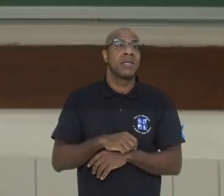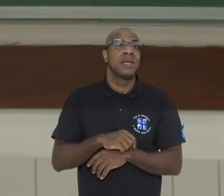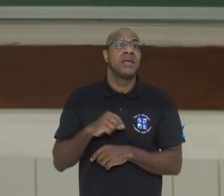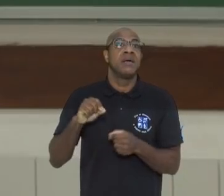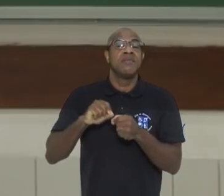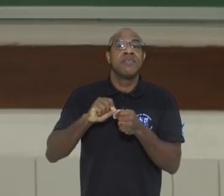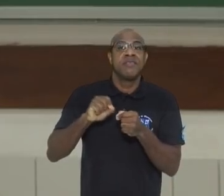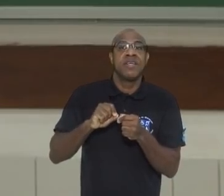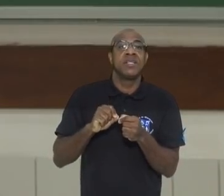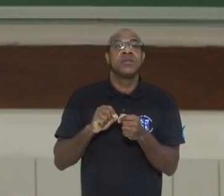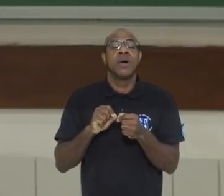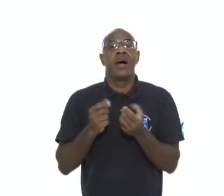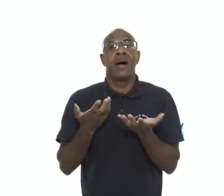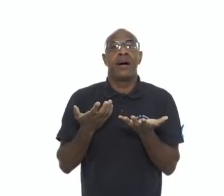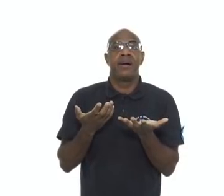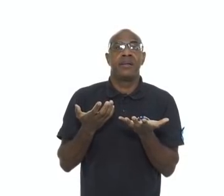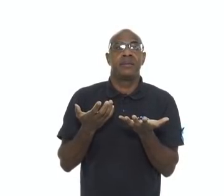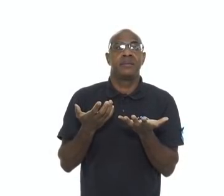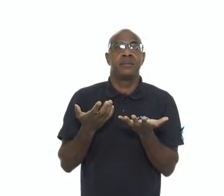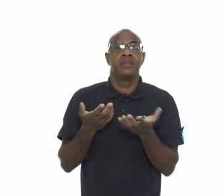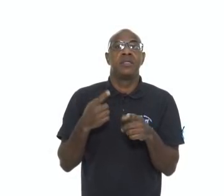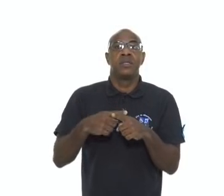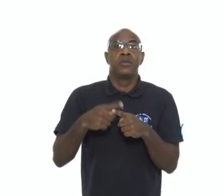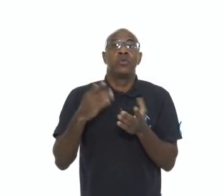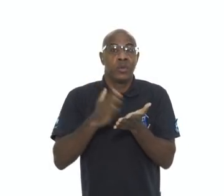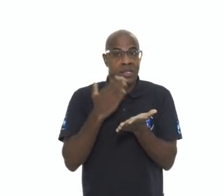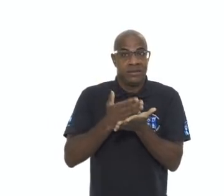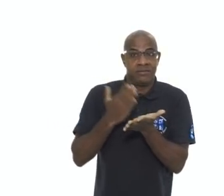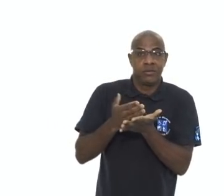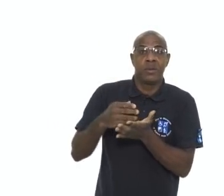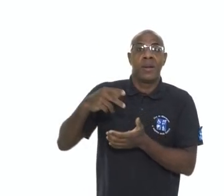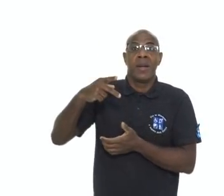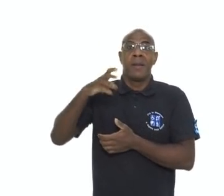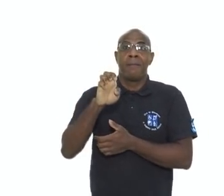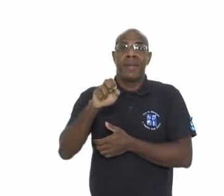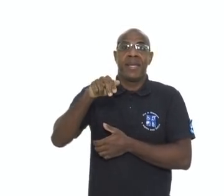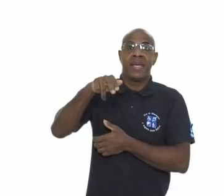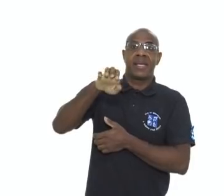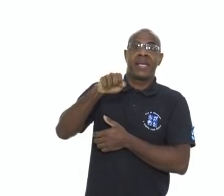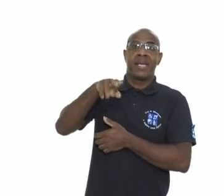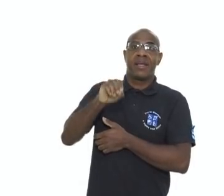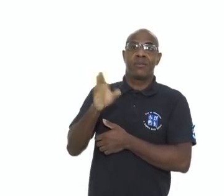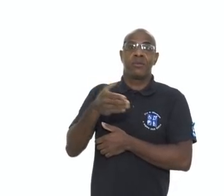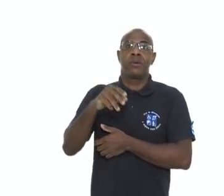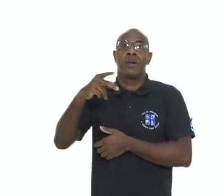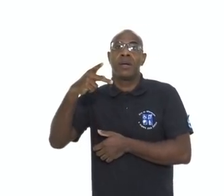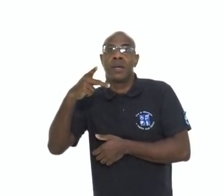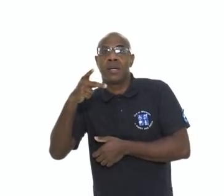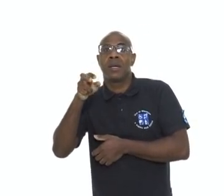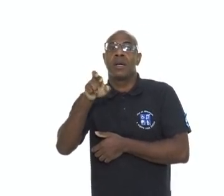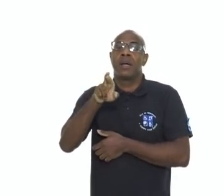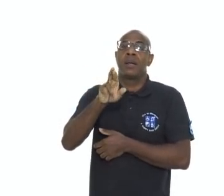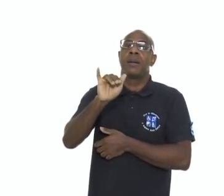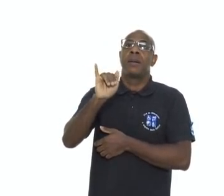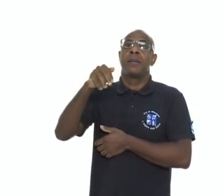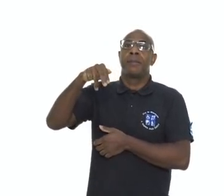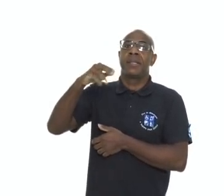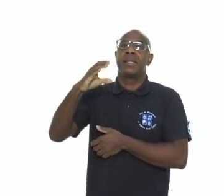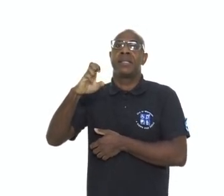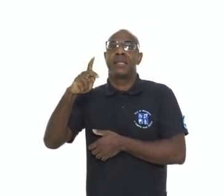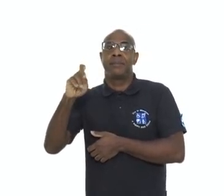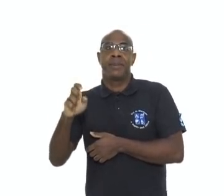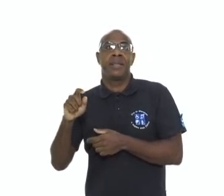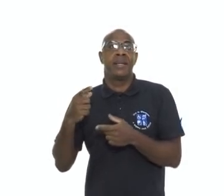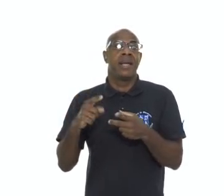foram feitos a partir do livro Pequeno Príncipe pela Lara Velho, né? Então, a Lara faz a